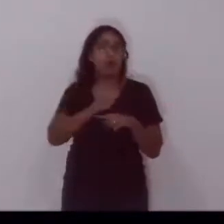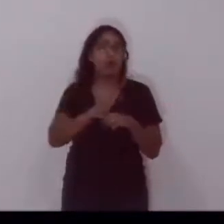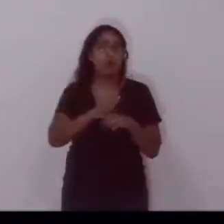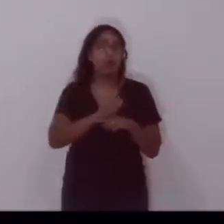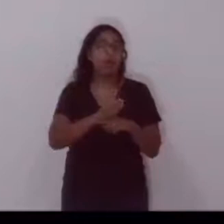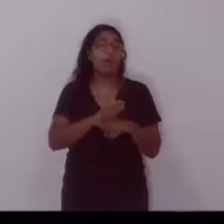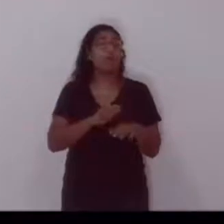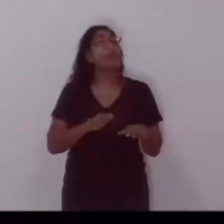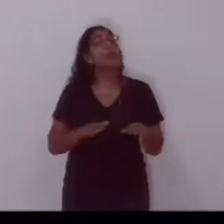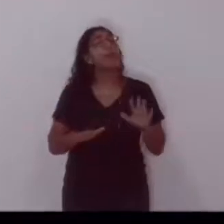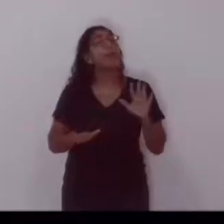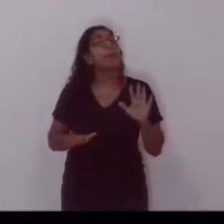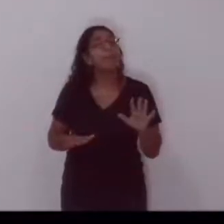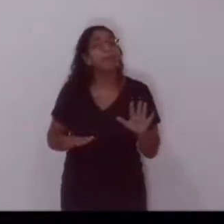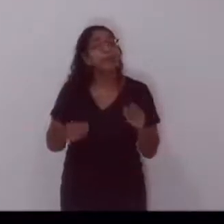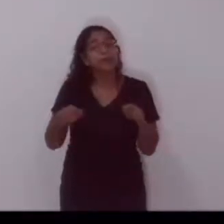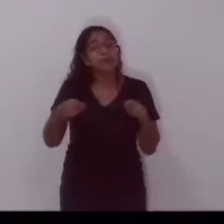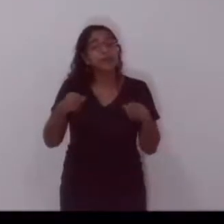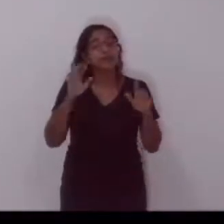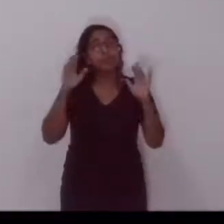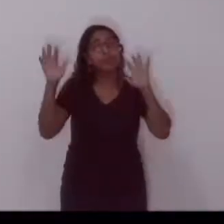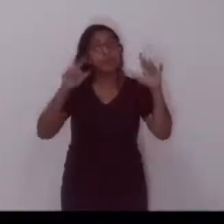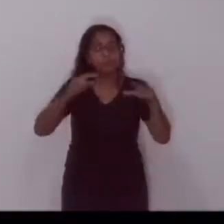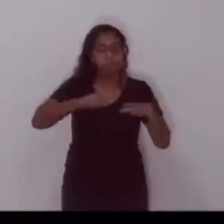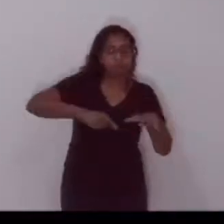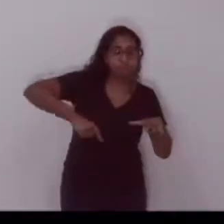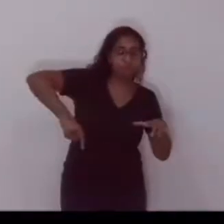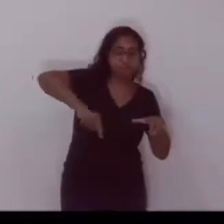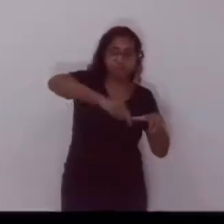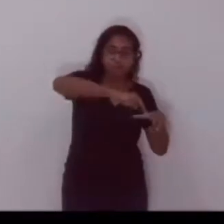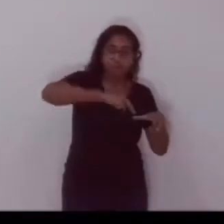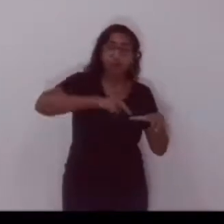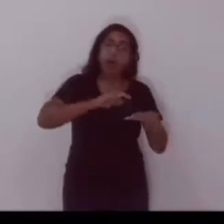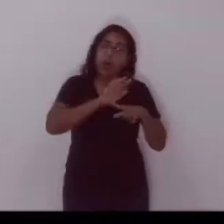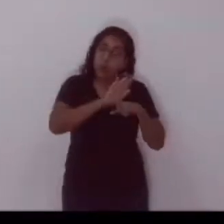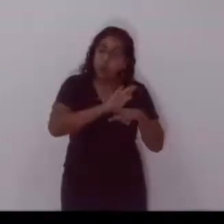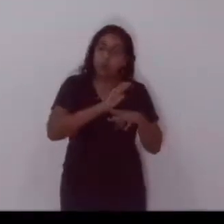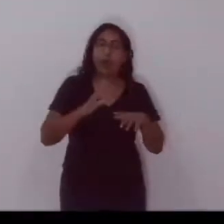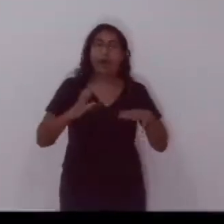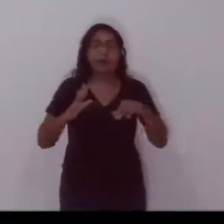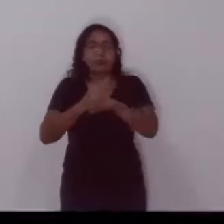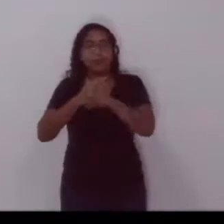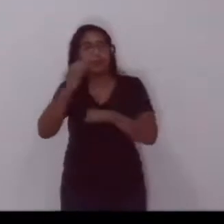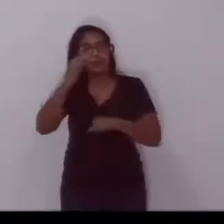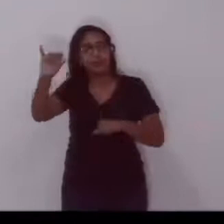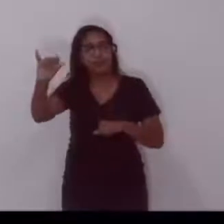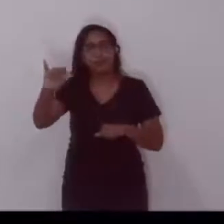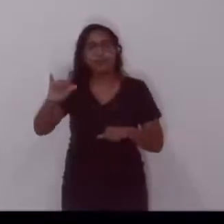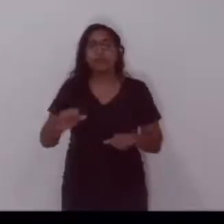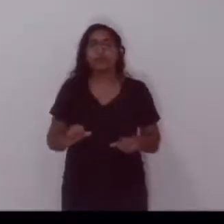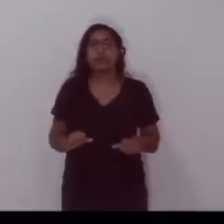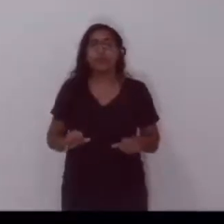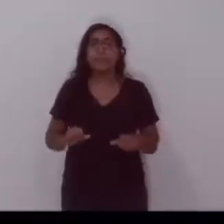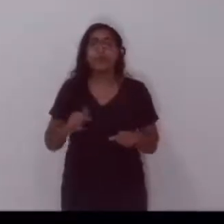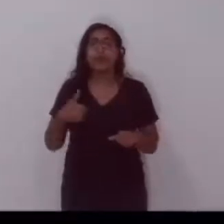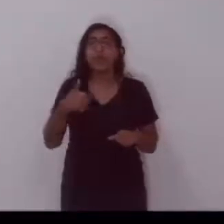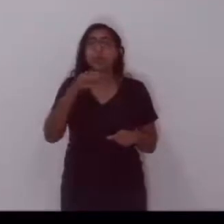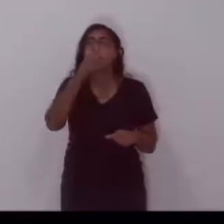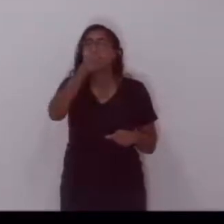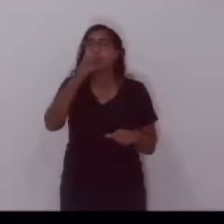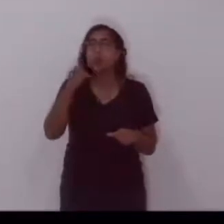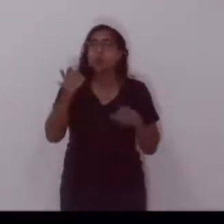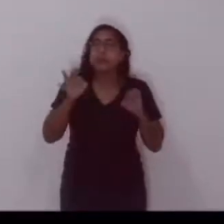muito a questão da acidentabilidade. Eu não lembro de cabeça a questão de porcentagem, depois eu coloco, mas as